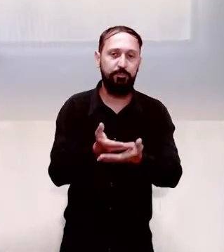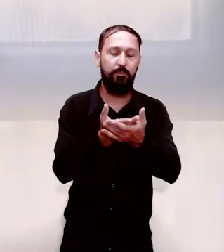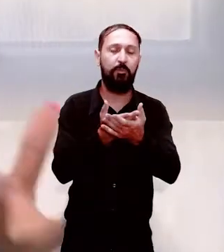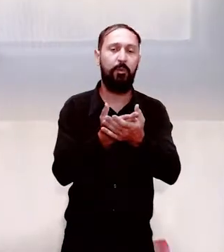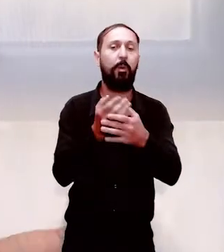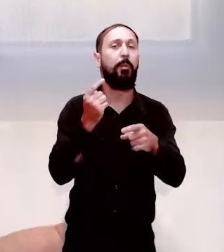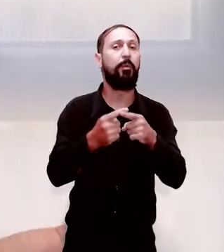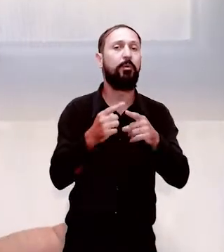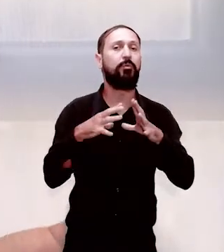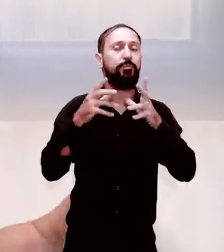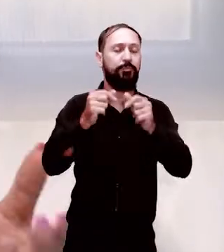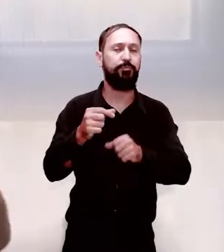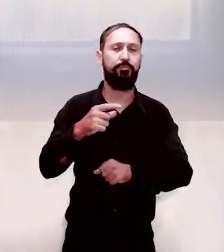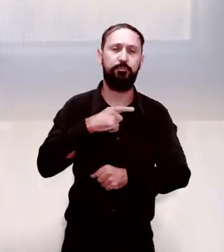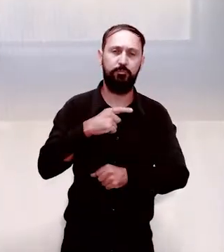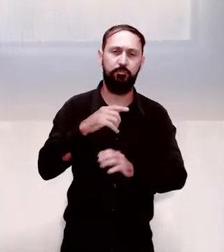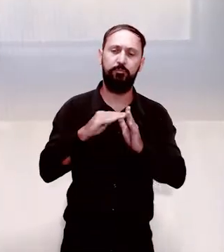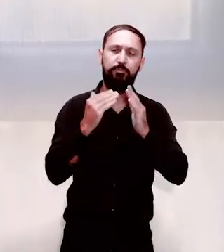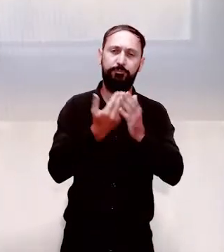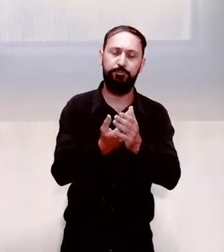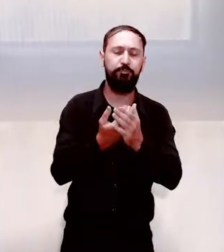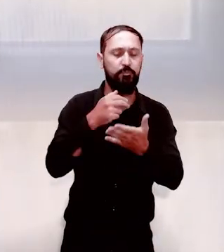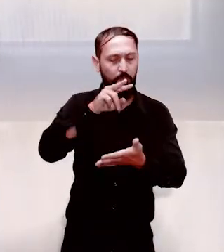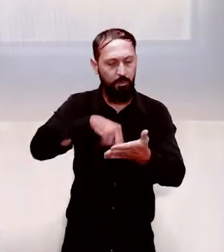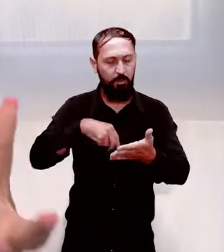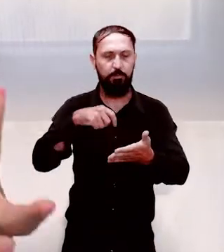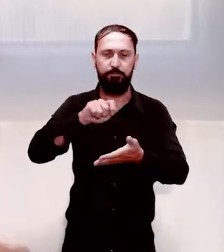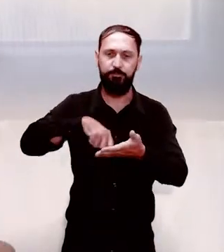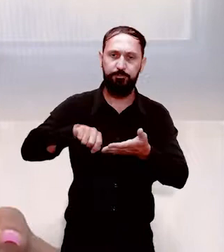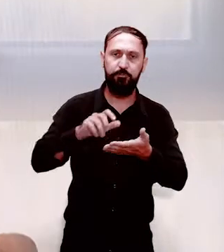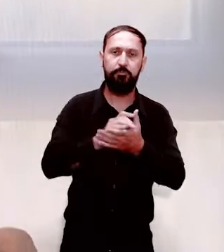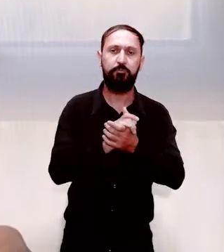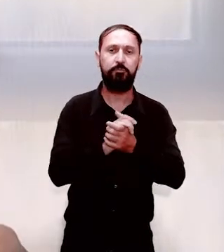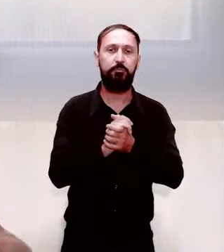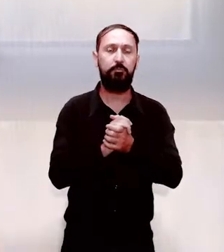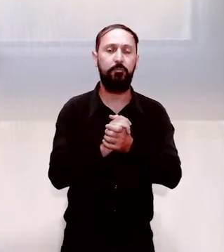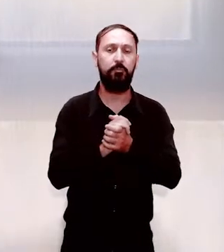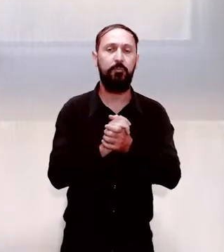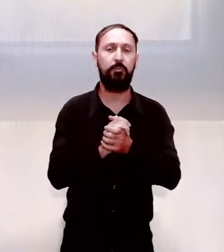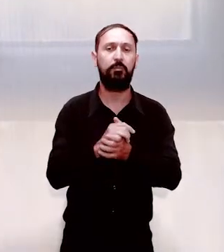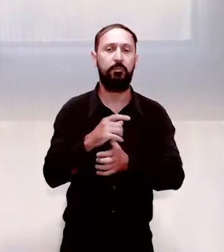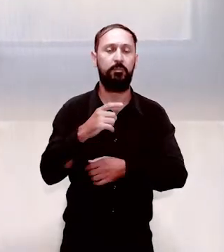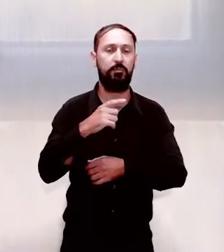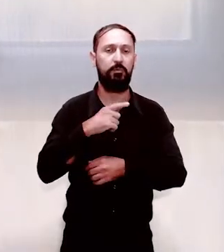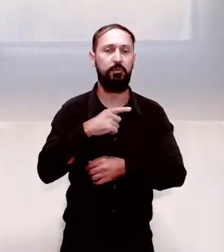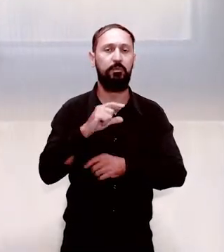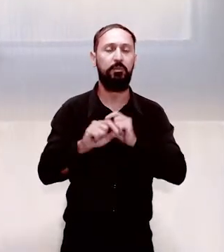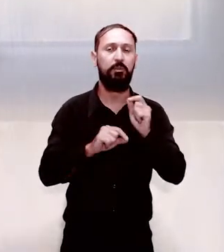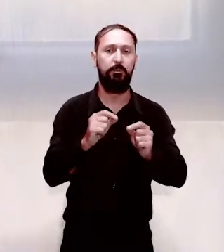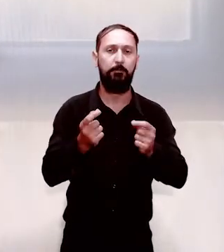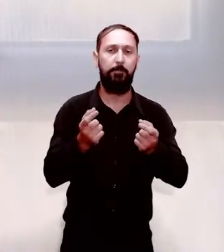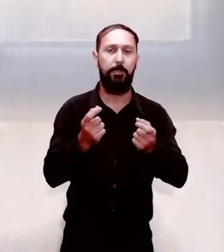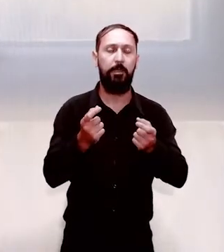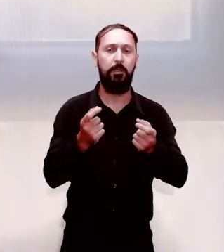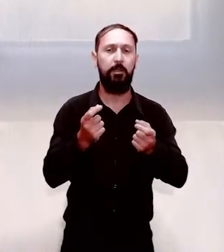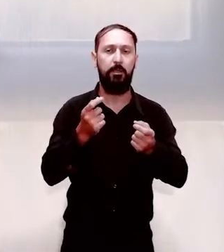muito ao estudo. Na verdade, todas nós entramos na escola já sabendo ler e escrever. E por ela